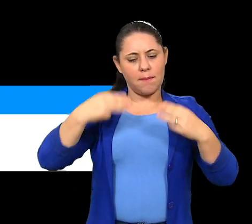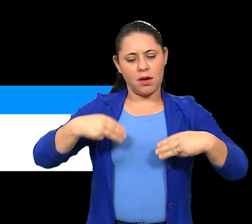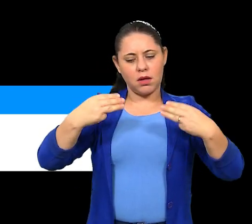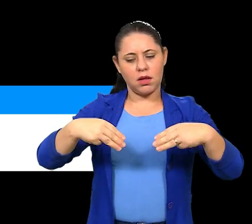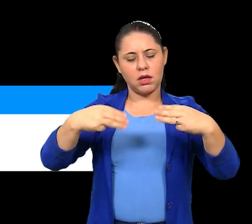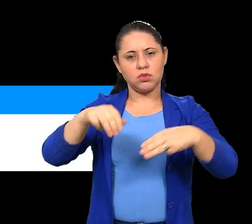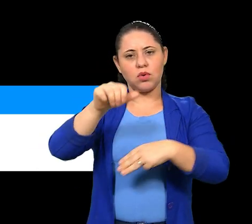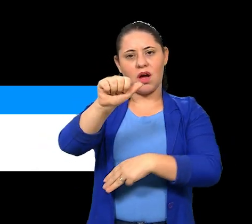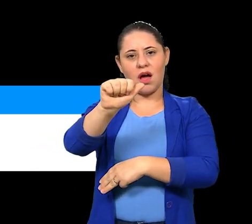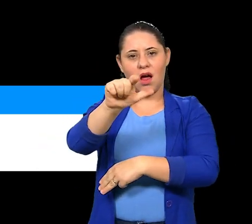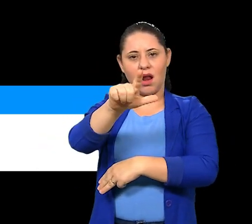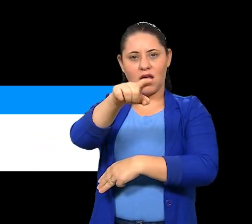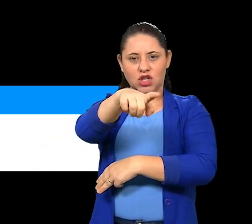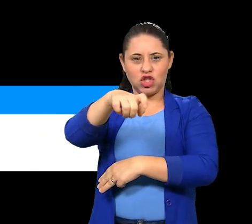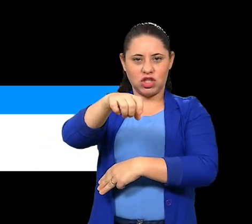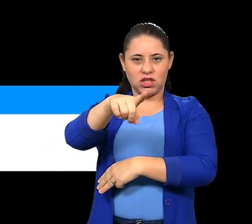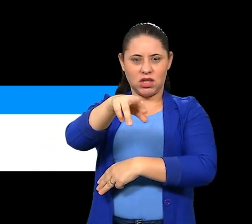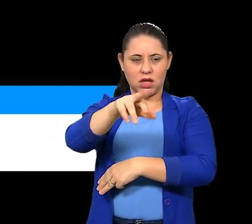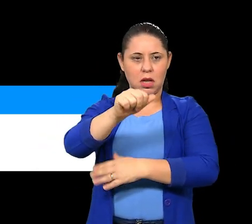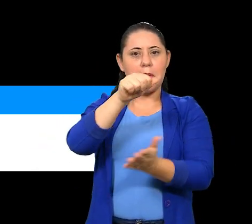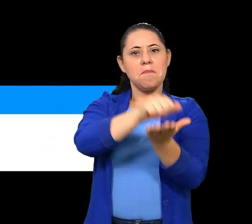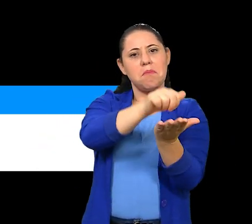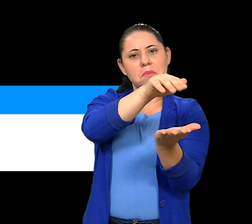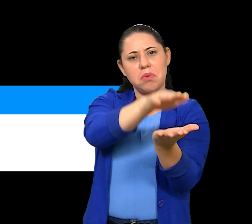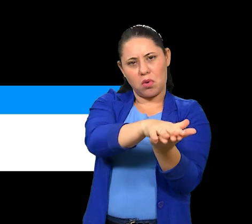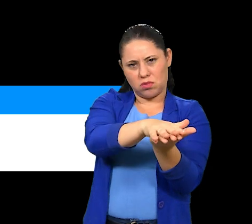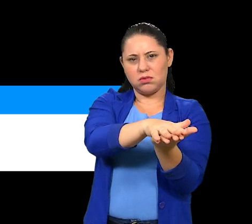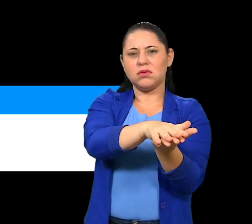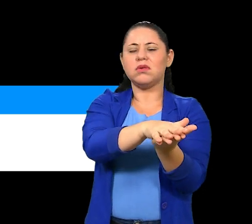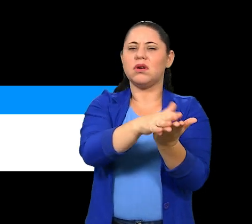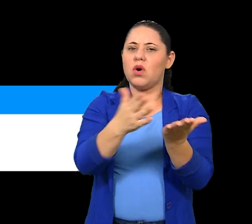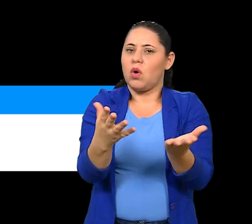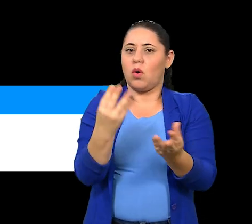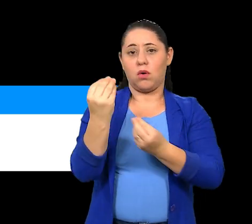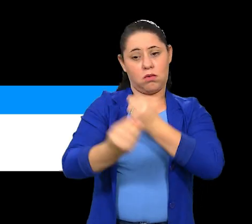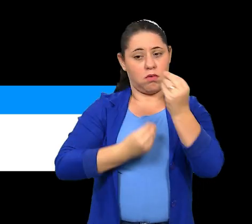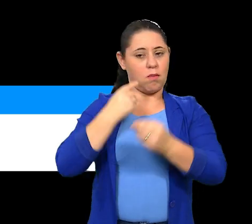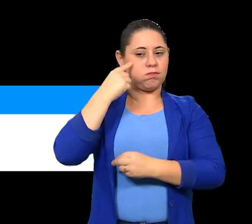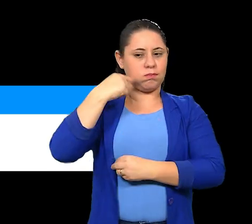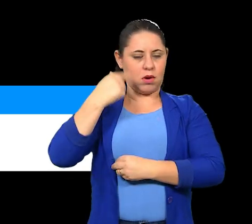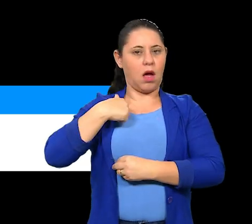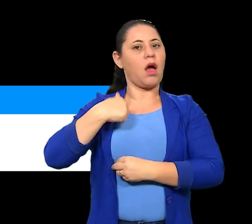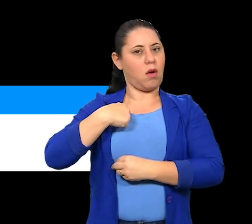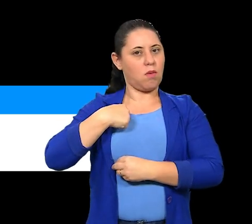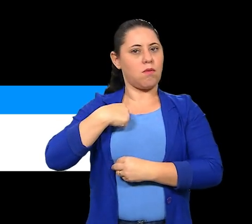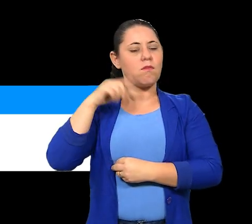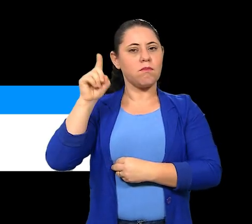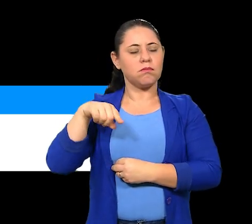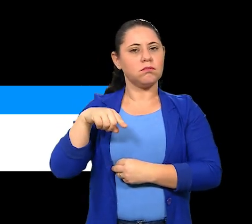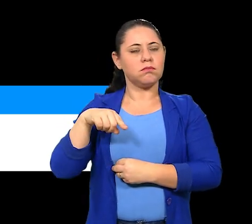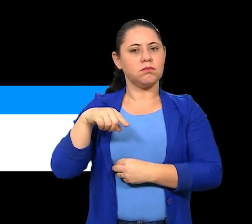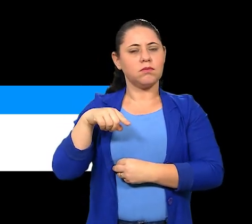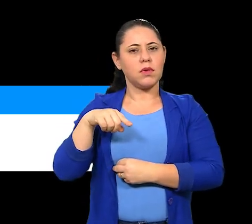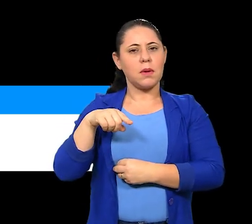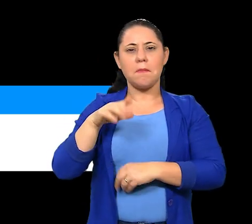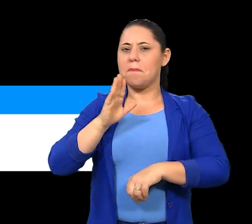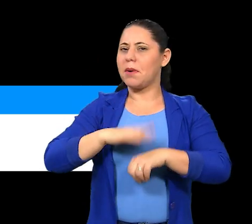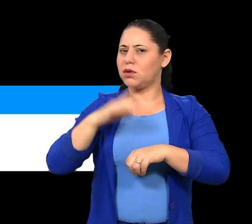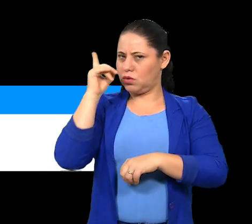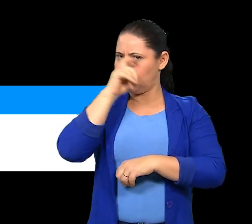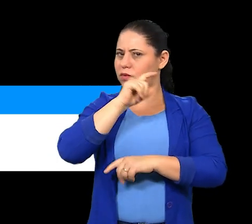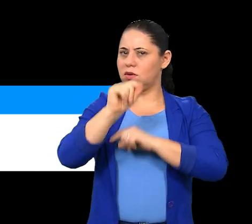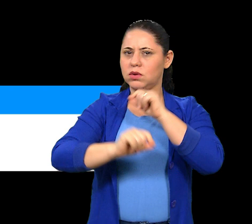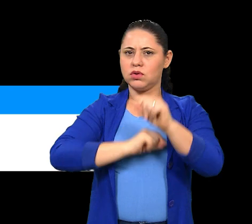acho que é interessante o Ministro Alexandre de Moraes colocar uma multa de litigância de má fé eu como advogado